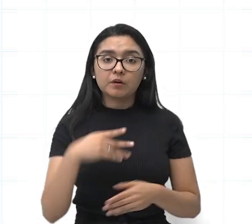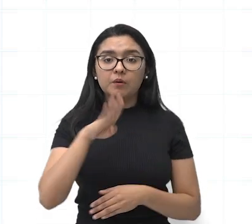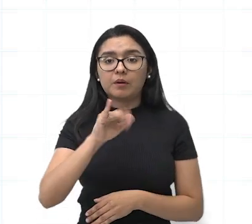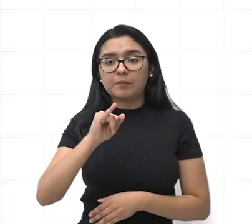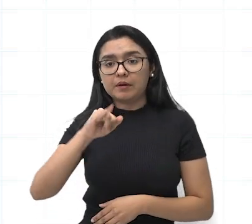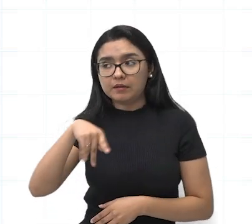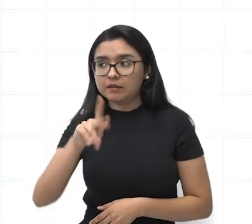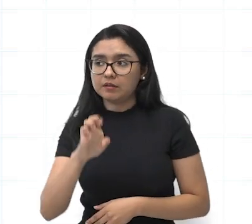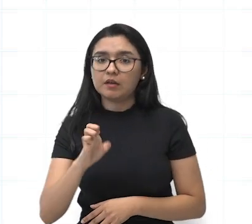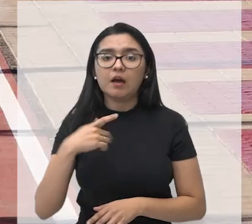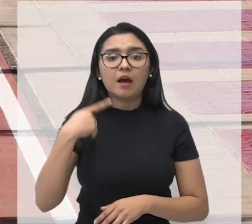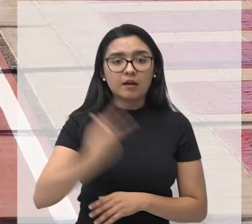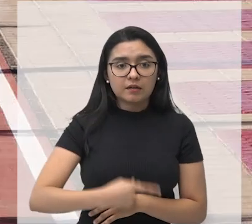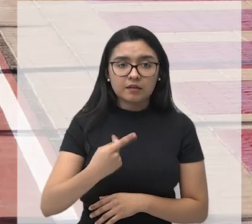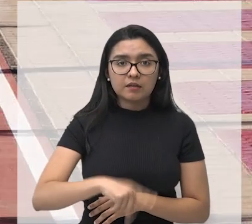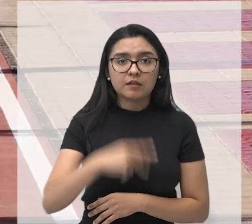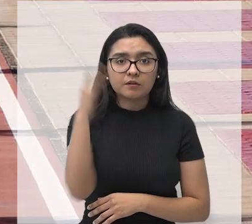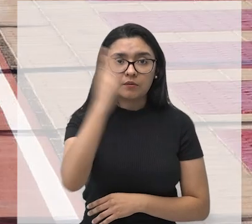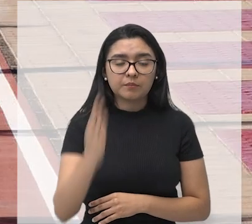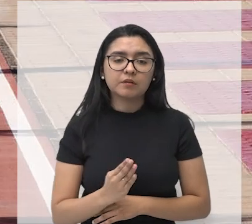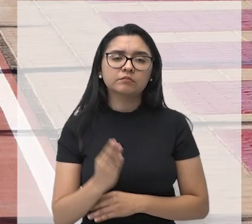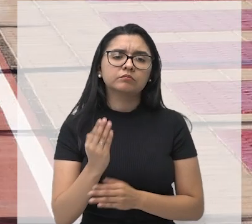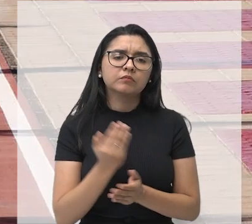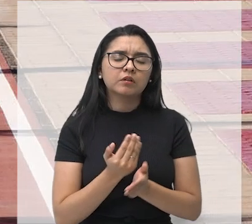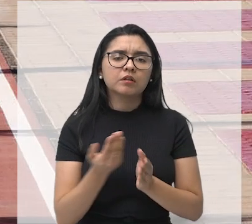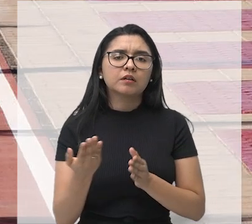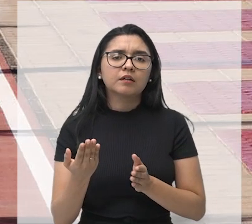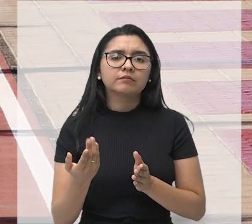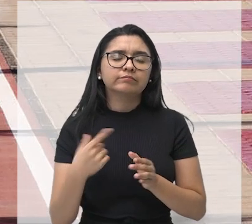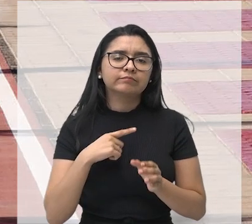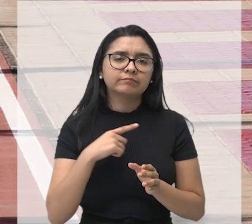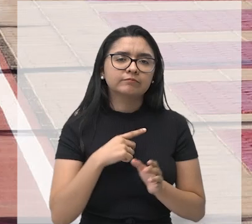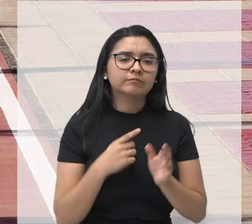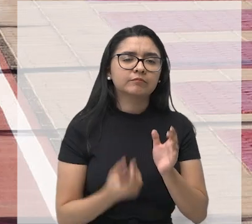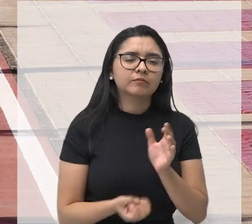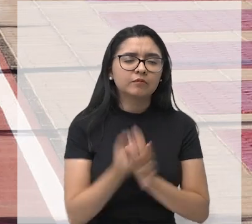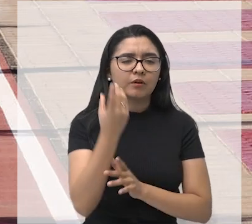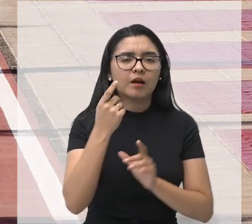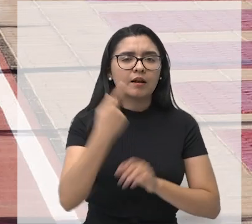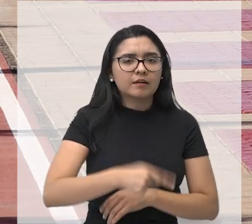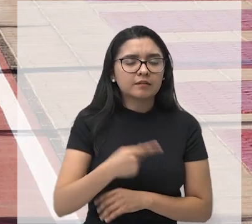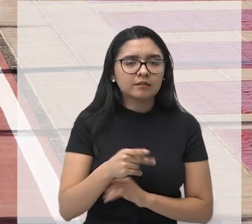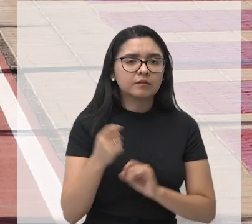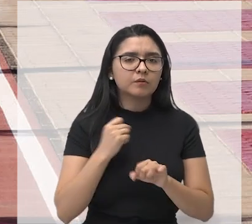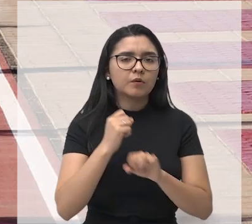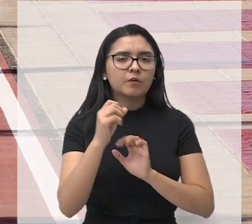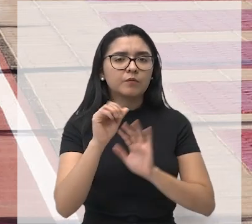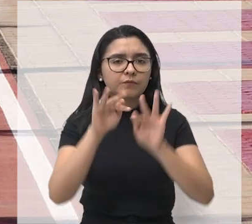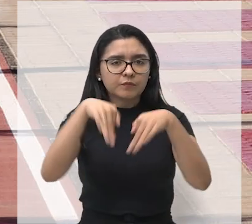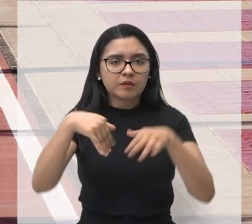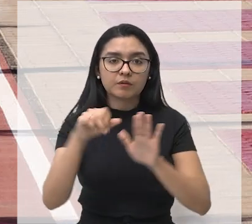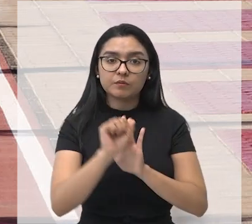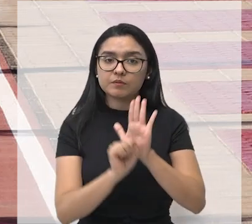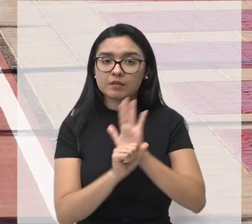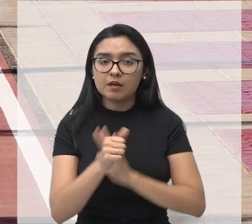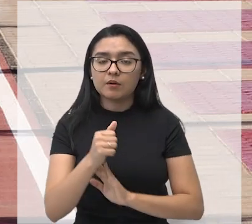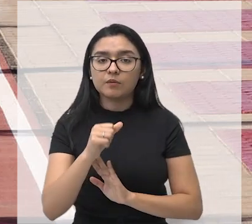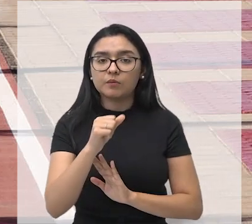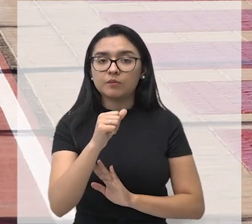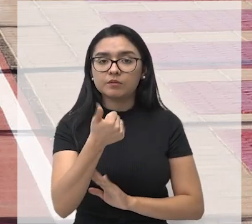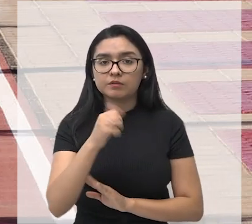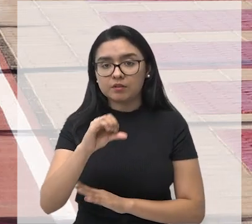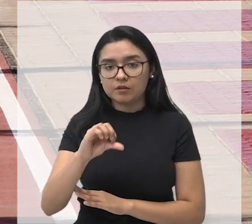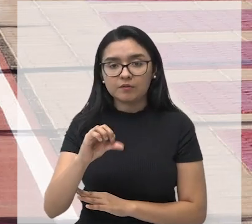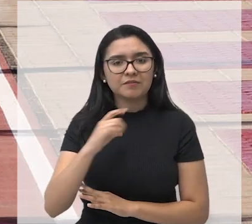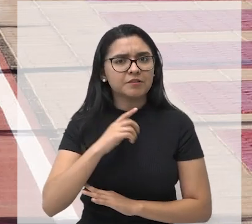país chegou lá no finalzinho do século XIX, tá certo? E aí elas chegando aqui